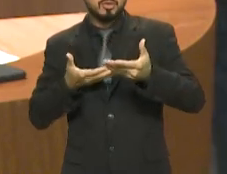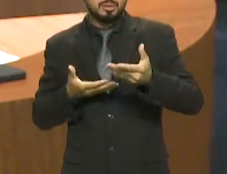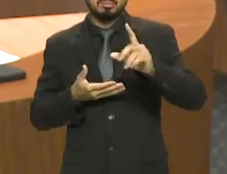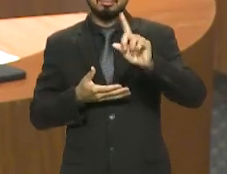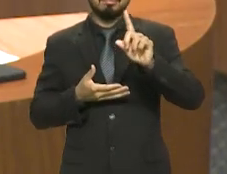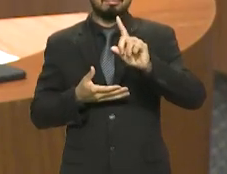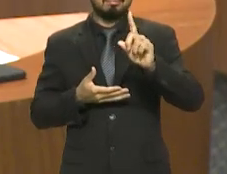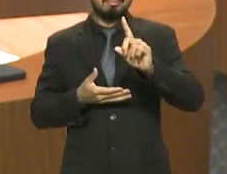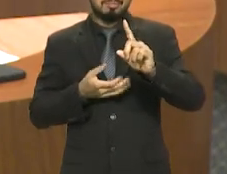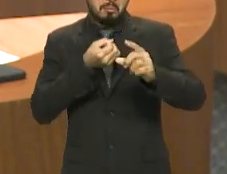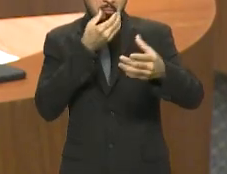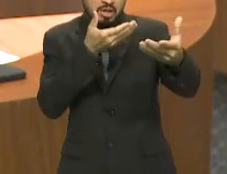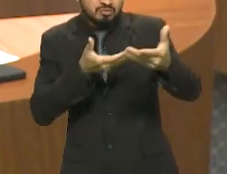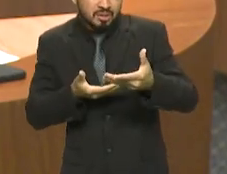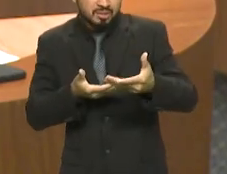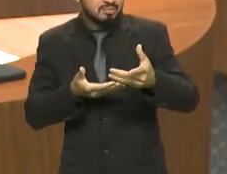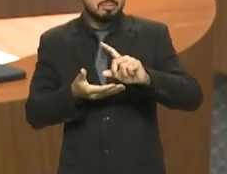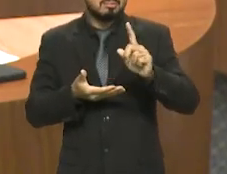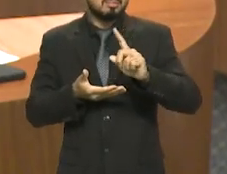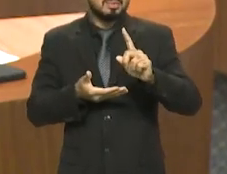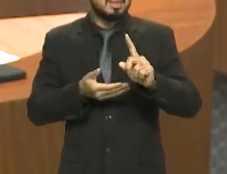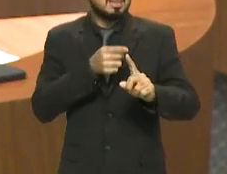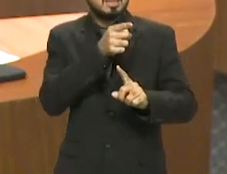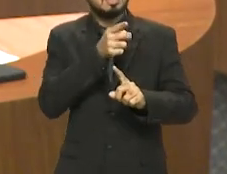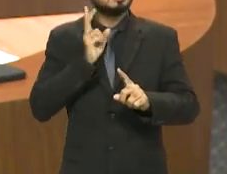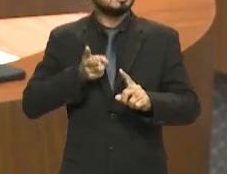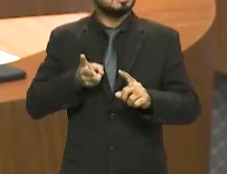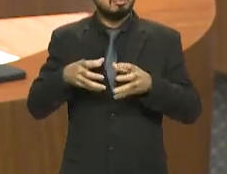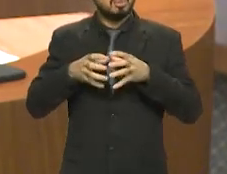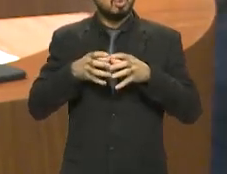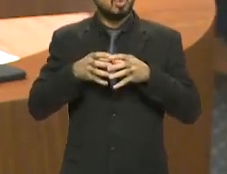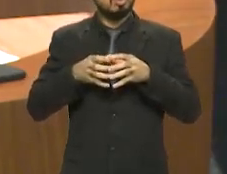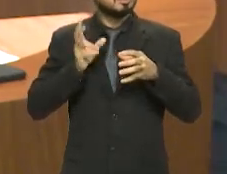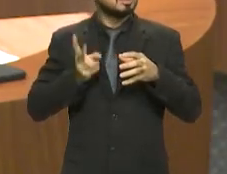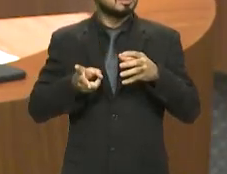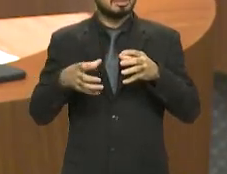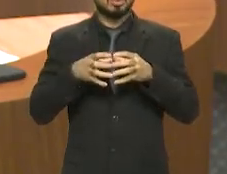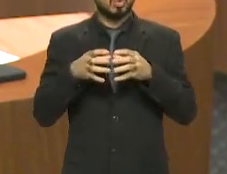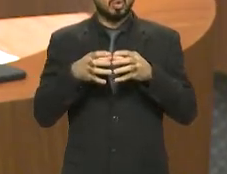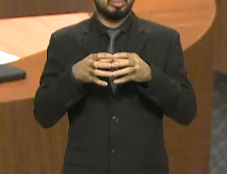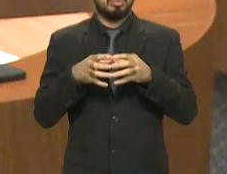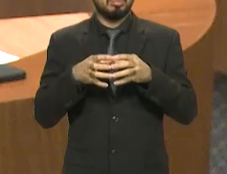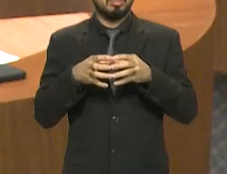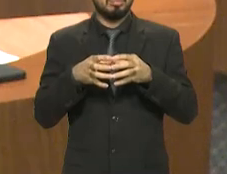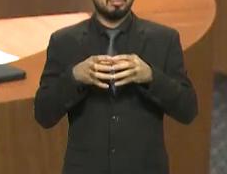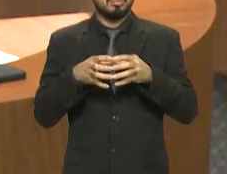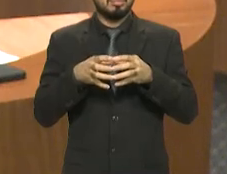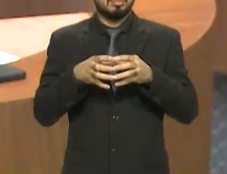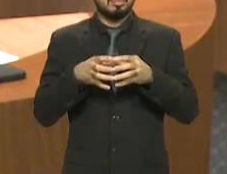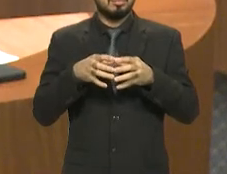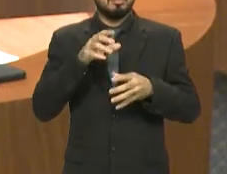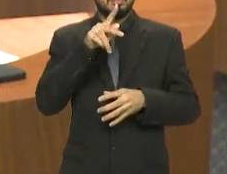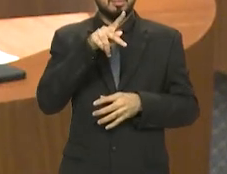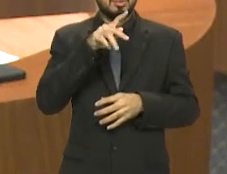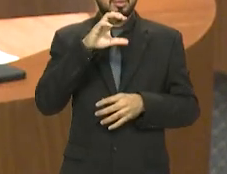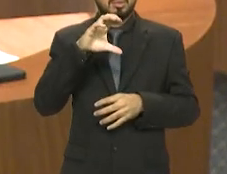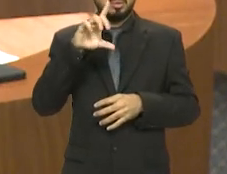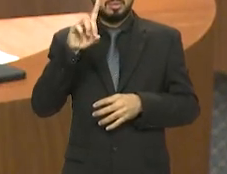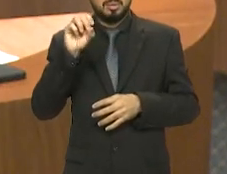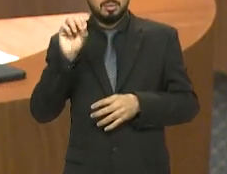desse grupo político. Ele permaneceu e permanece no partido, no PCdoB.